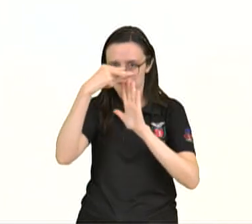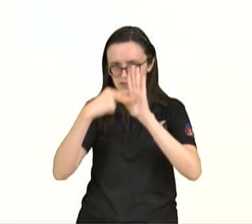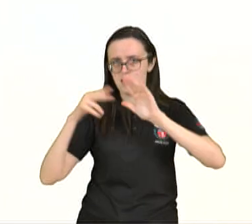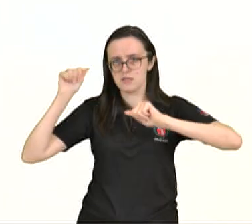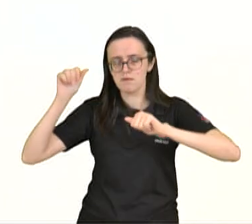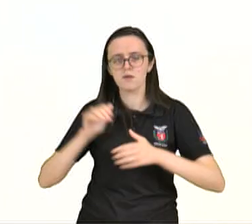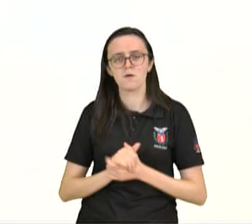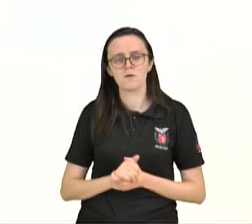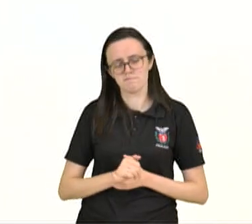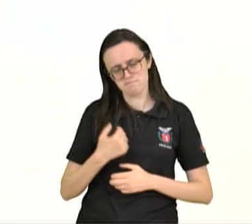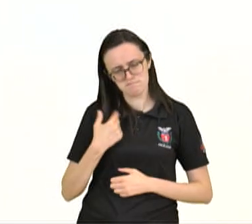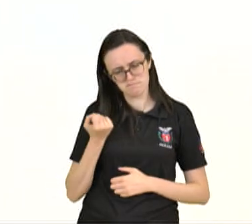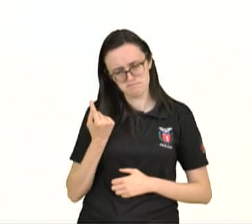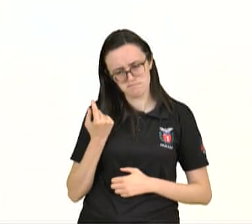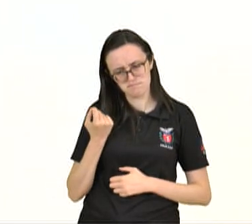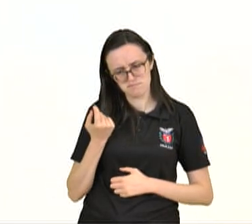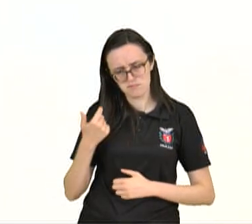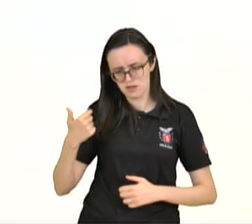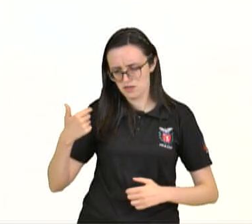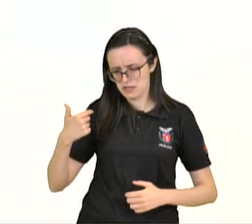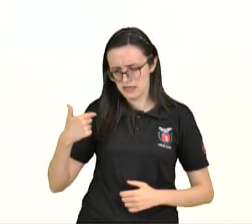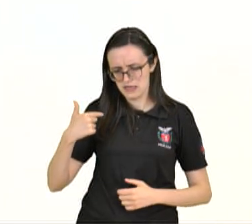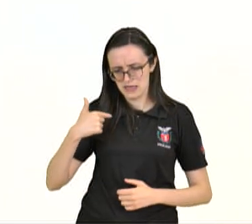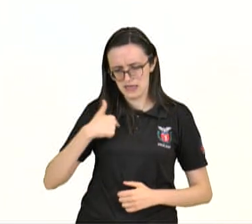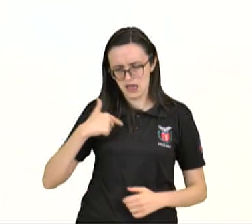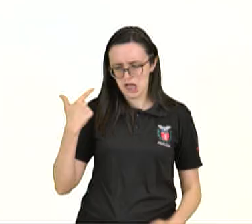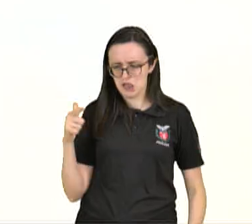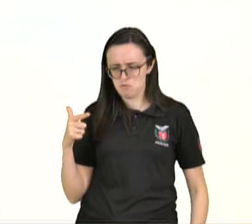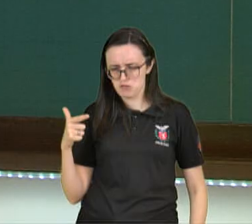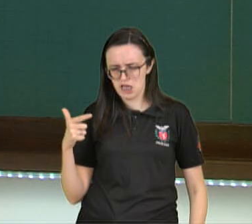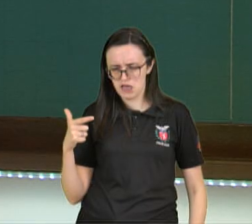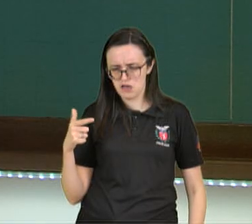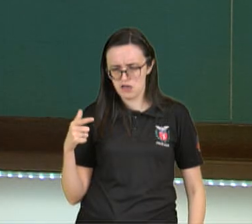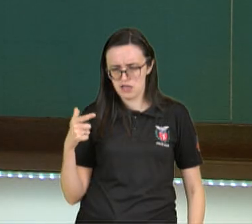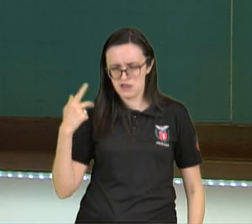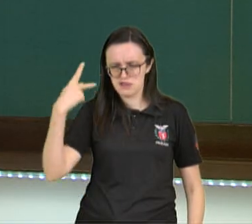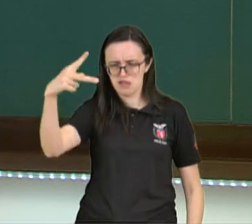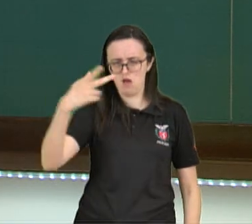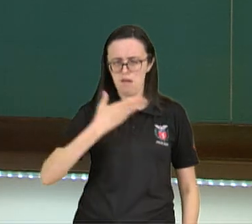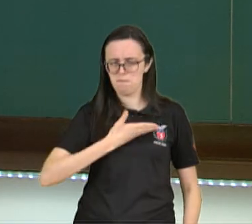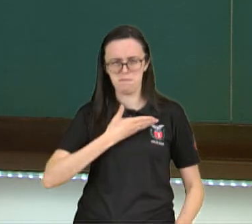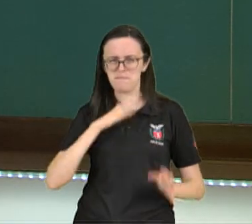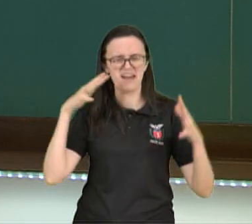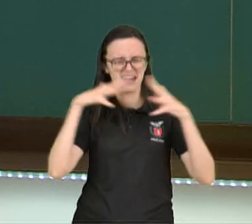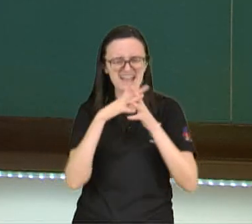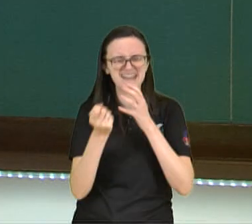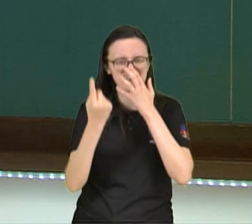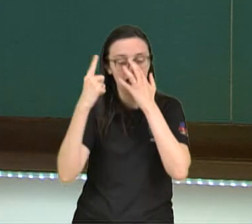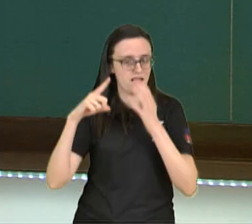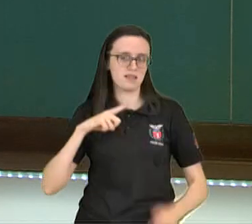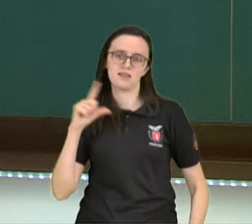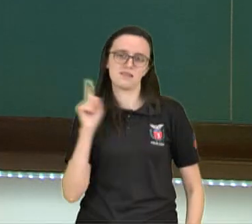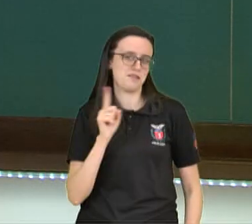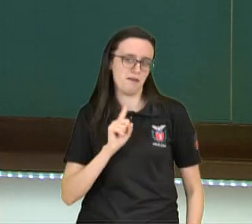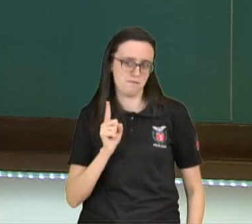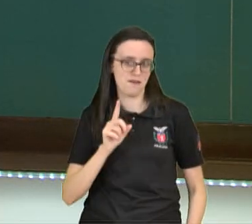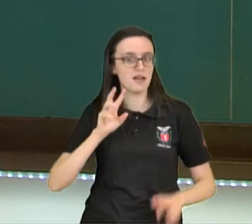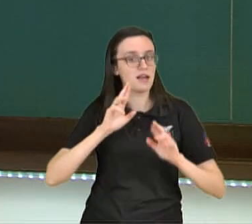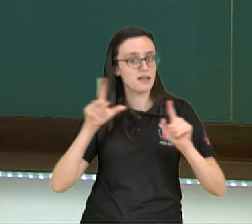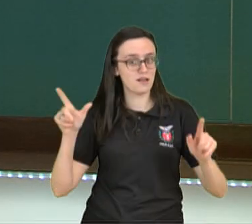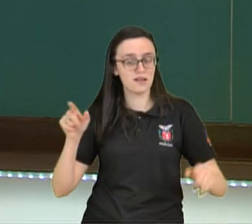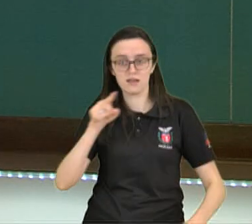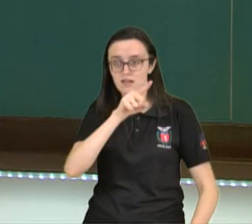amigo. Porque ficaria estranho, né? Yo no tengo tu amigo. Eu não tenho teu amigo. Fica esquisito. Então, yo